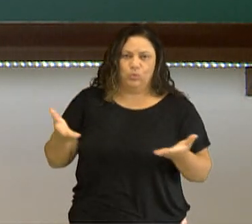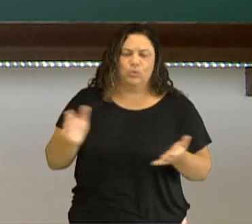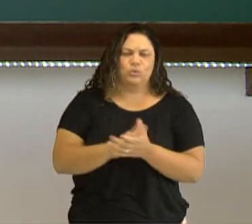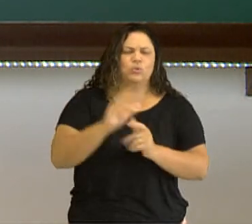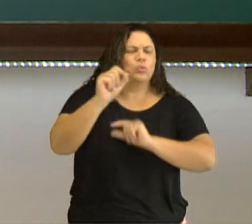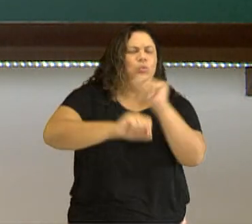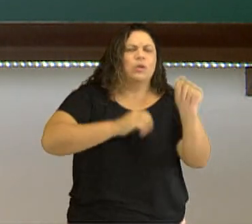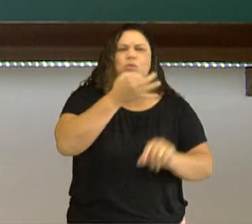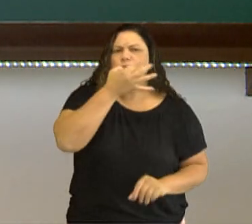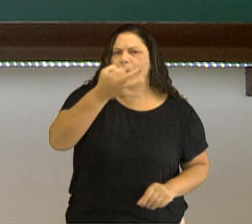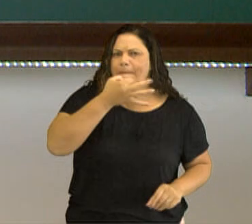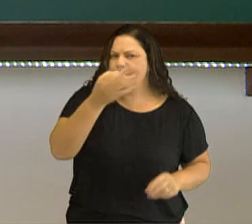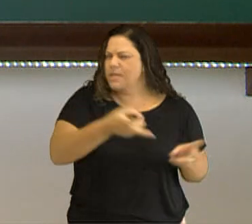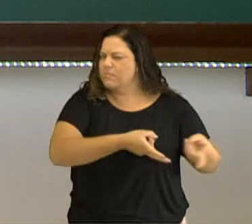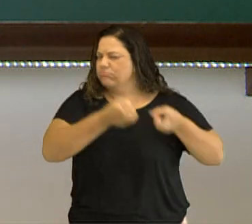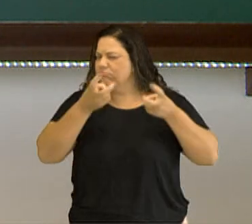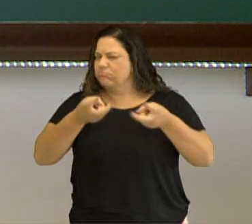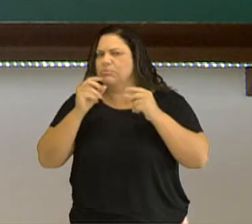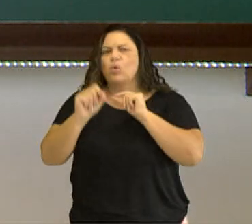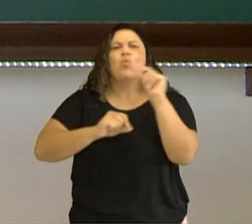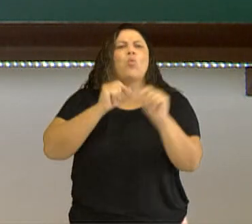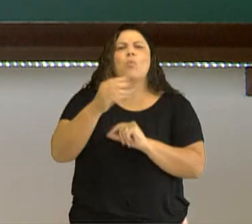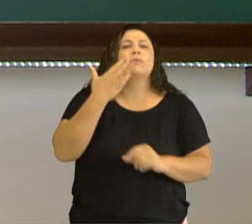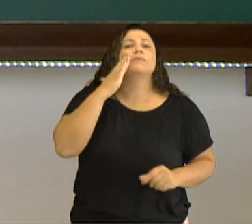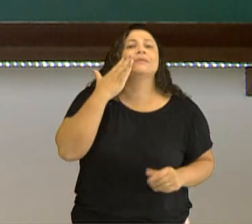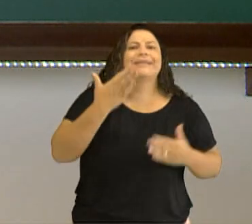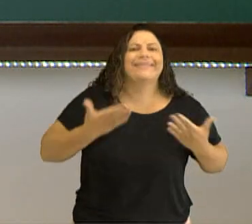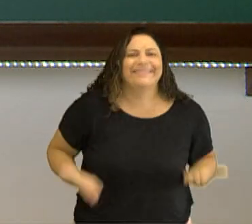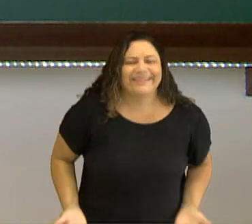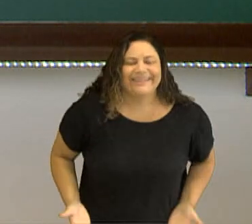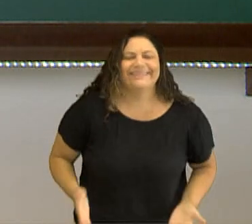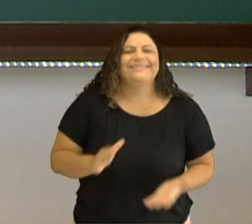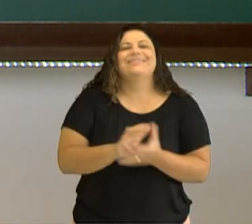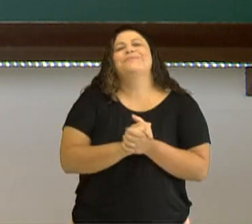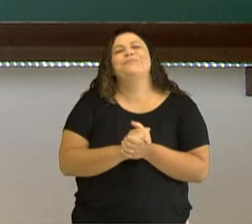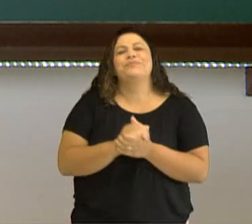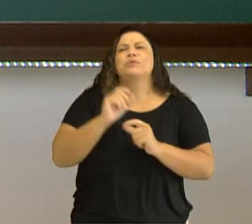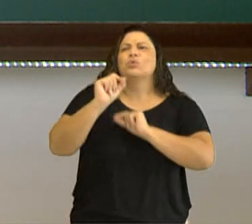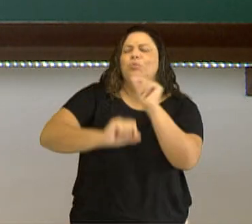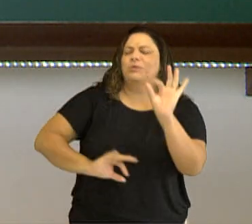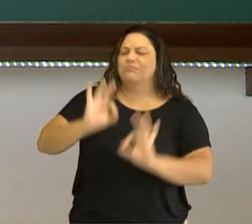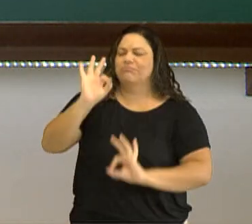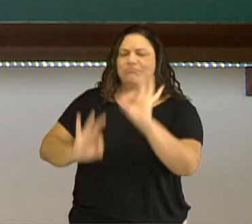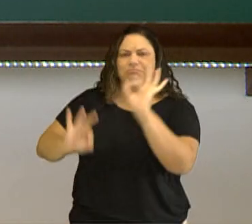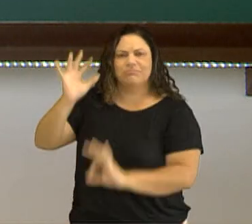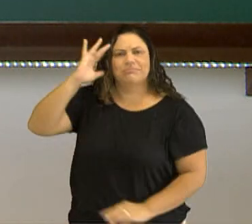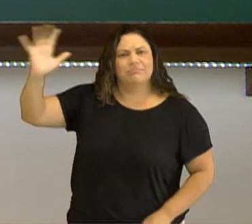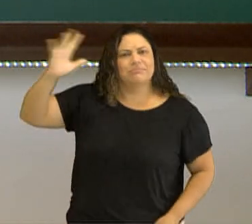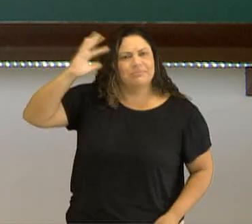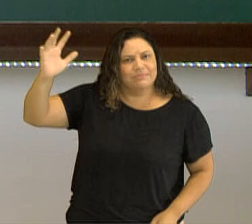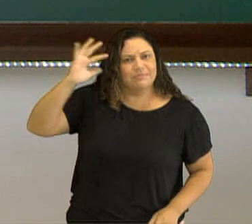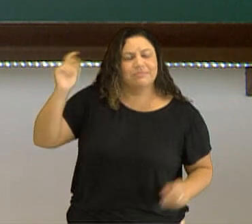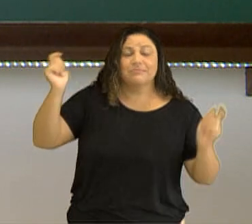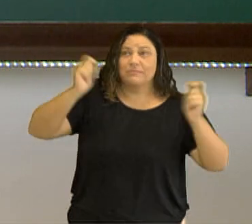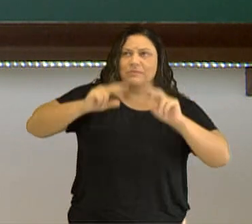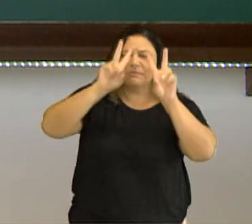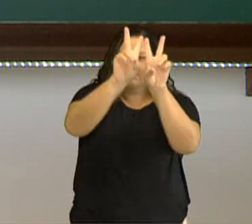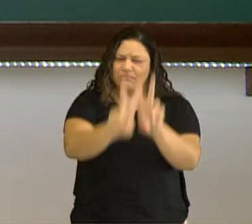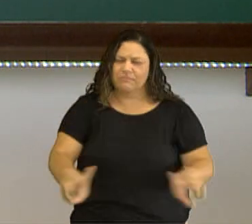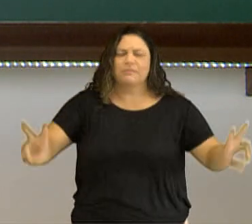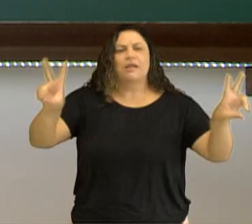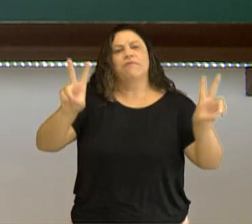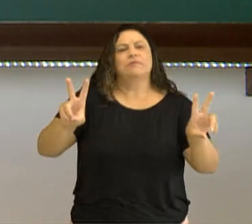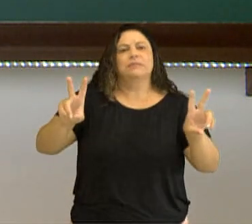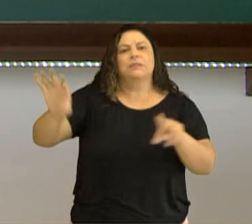sua opinião sobre essa percepção? Como que você entende isso? Como que você elabora uma reflexão sobre essa visão